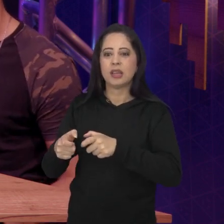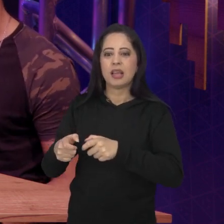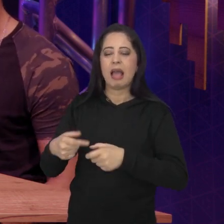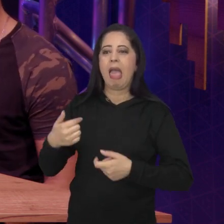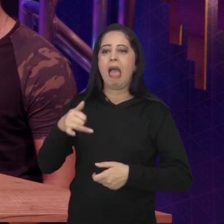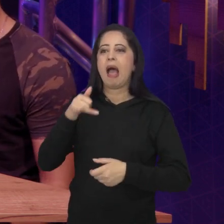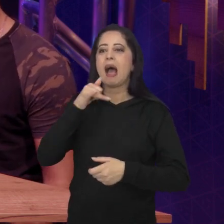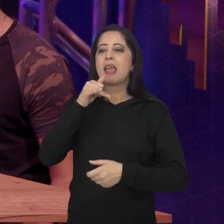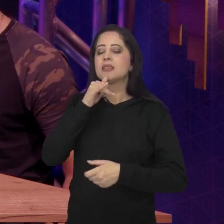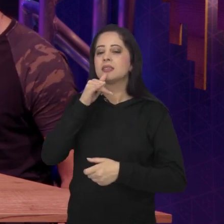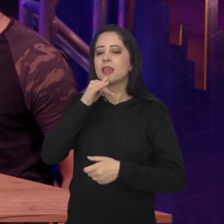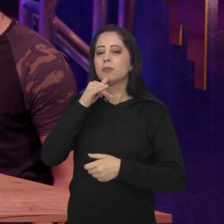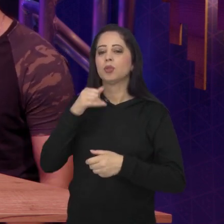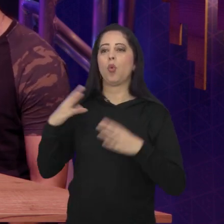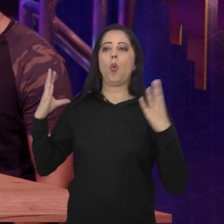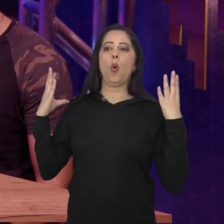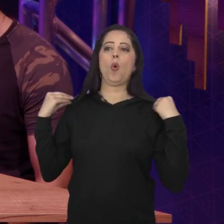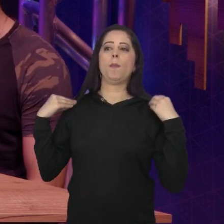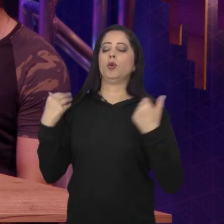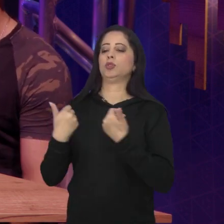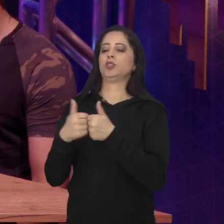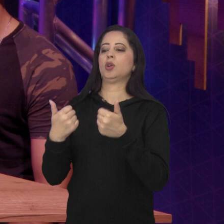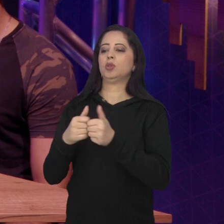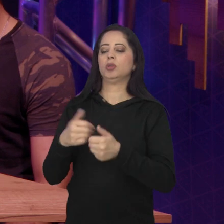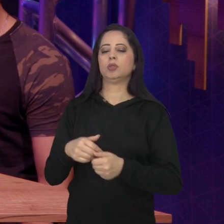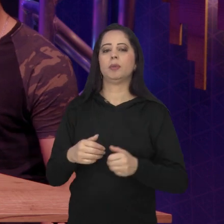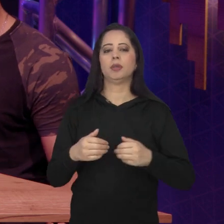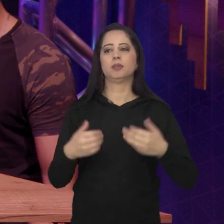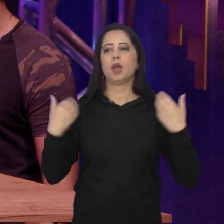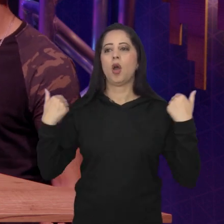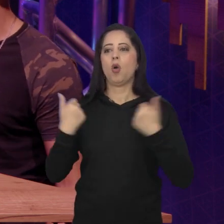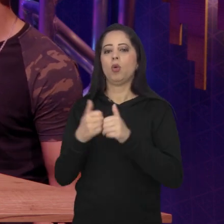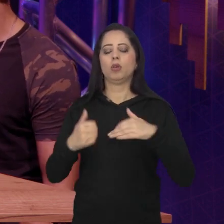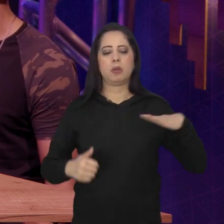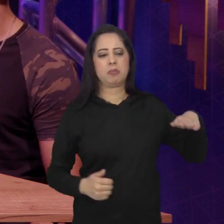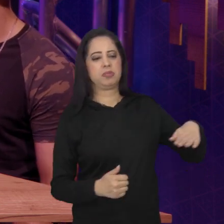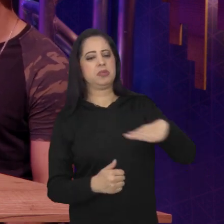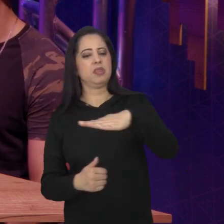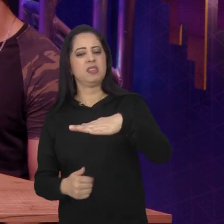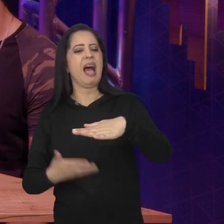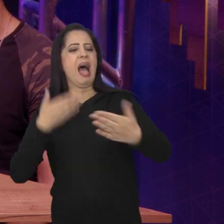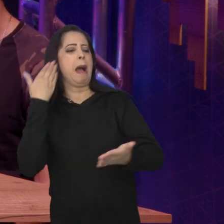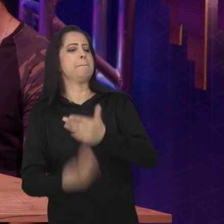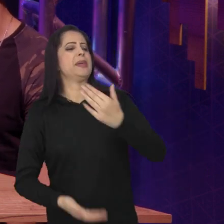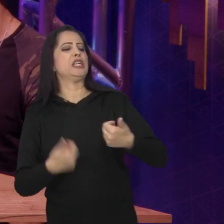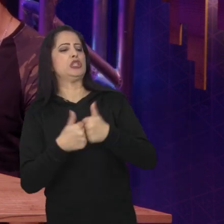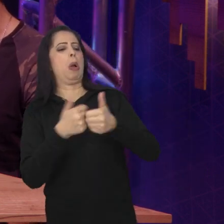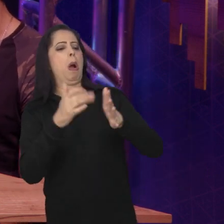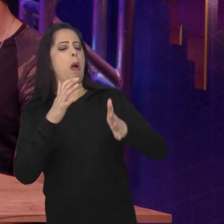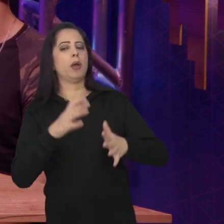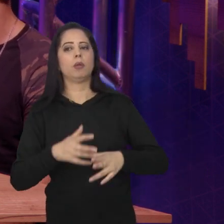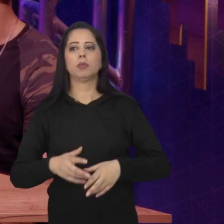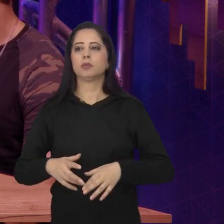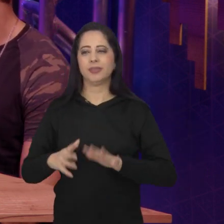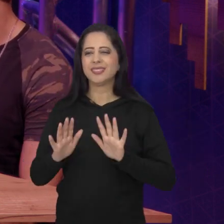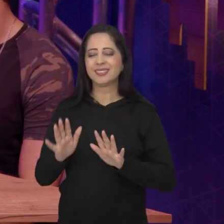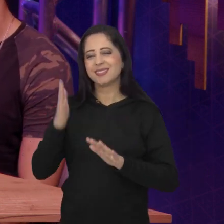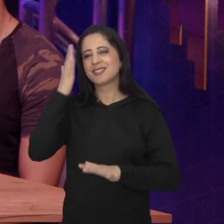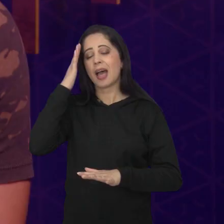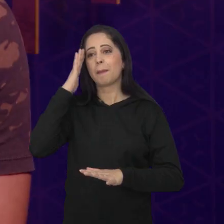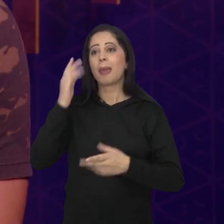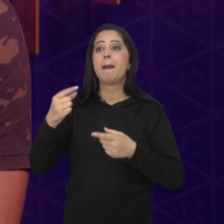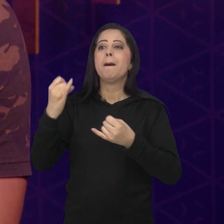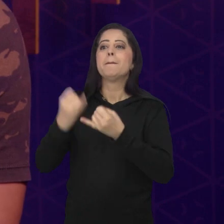tipo, até o motorista do ônibus passou. Por que ele não passou 10 minutos mais tarde? Olha, perdi o ônibus